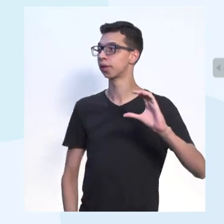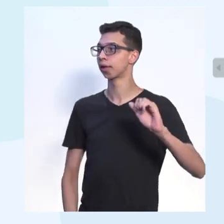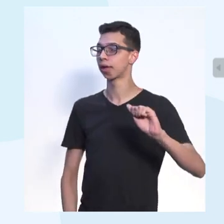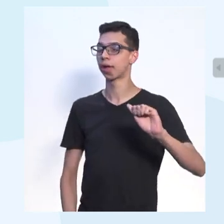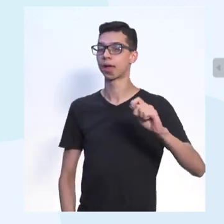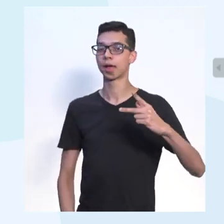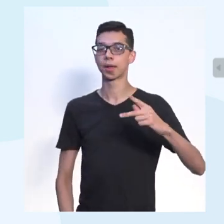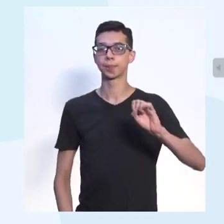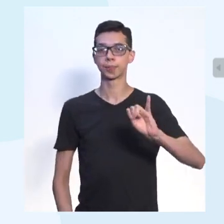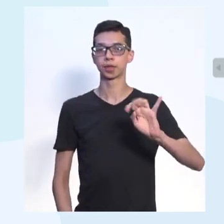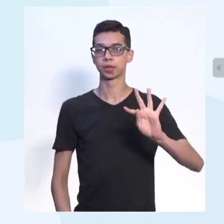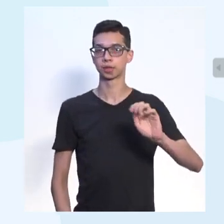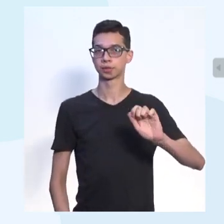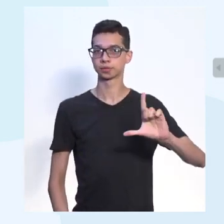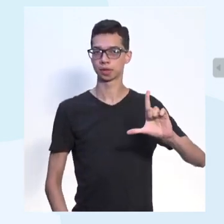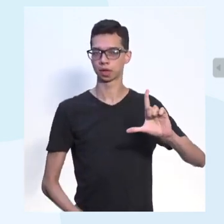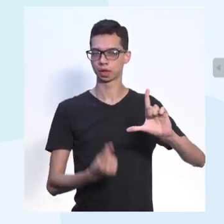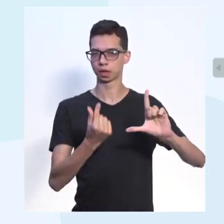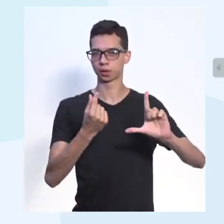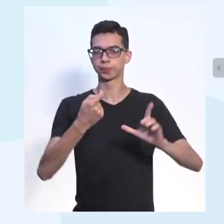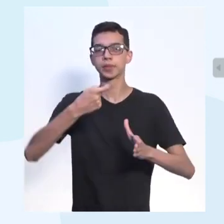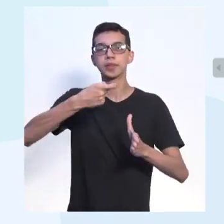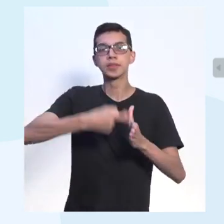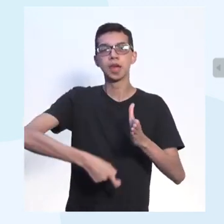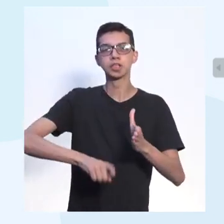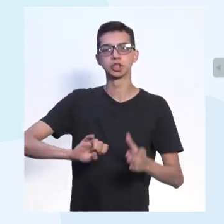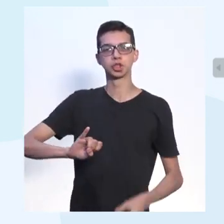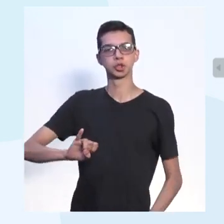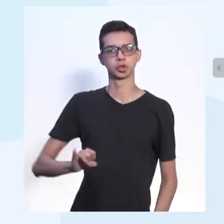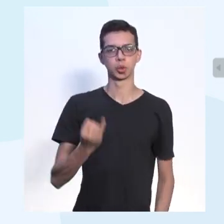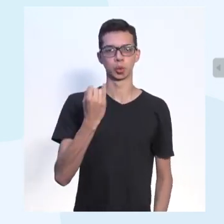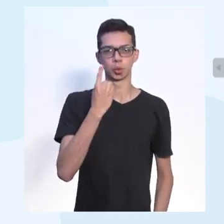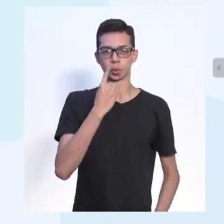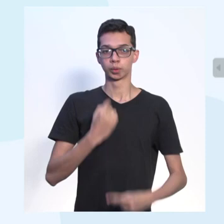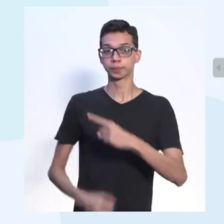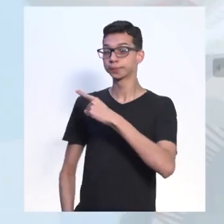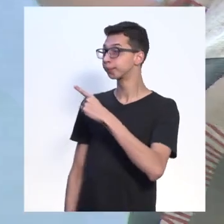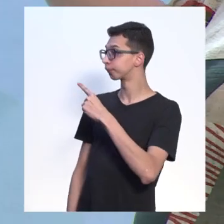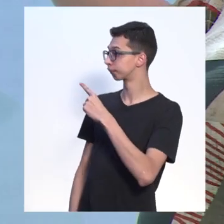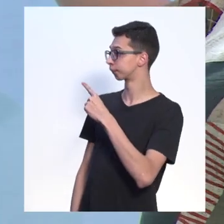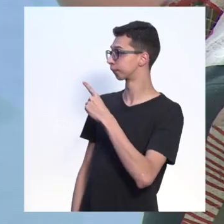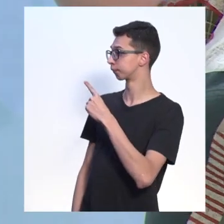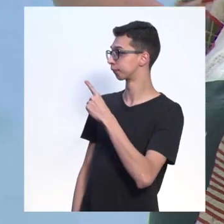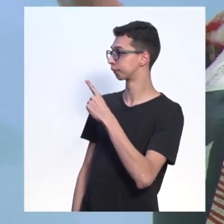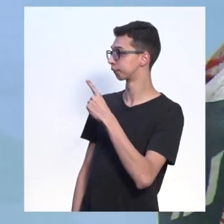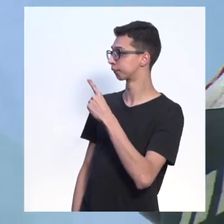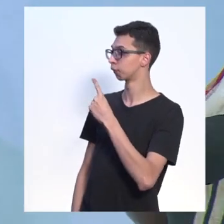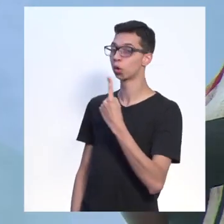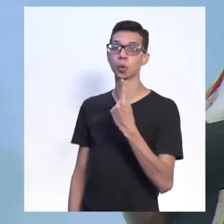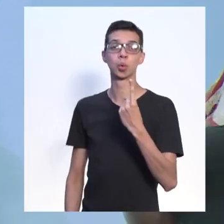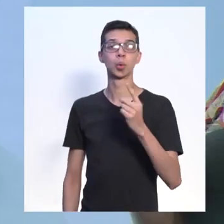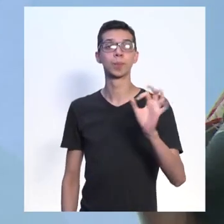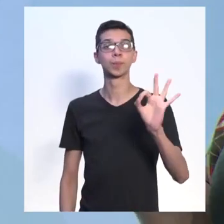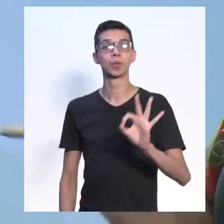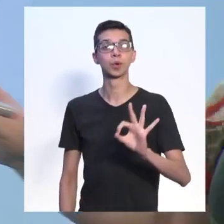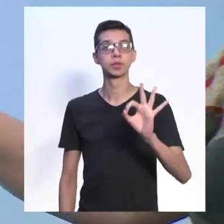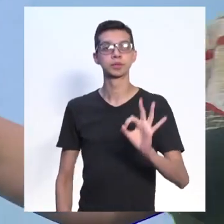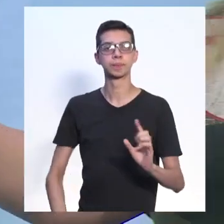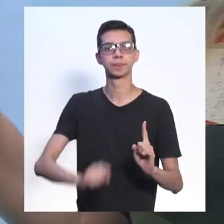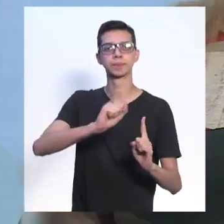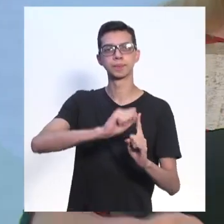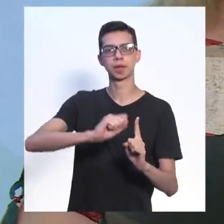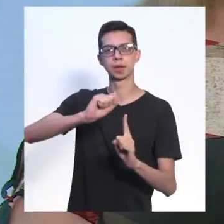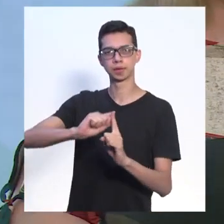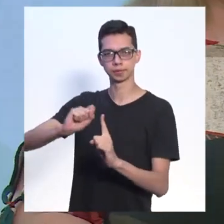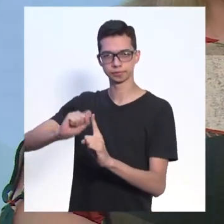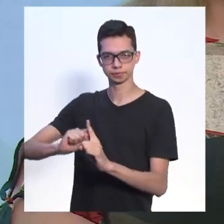Ele me trouxe uma taxa de juros, que está aqui, de 1% ao mês, que